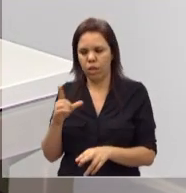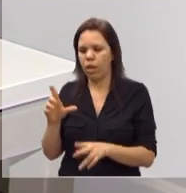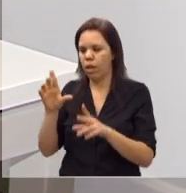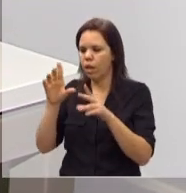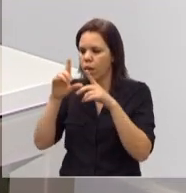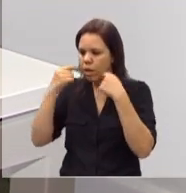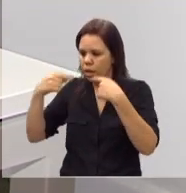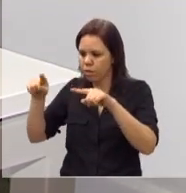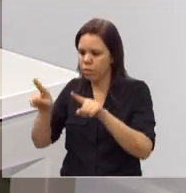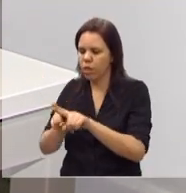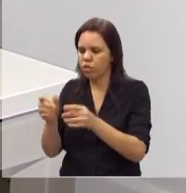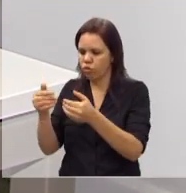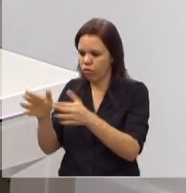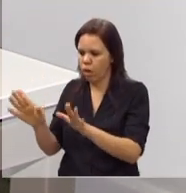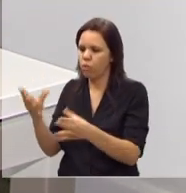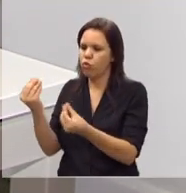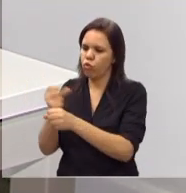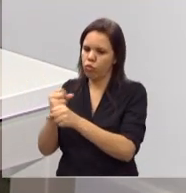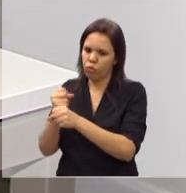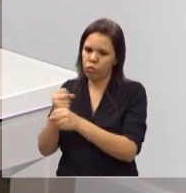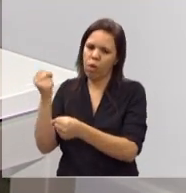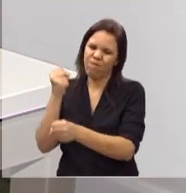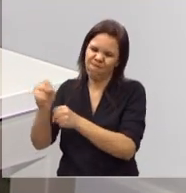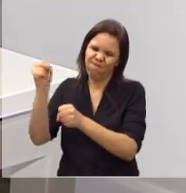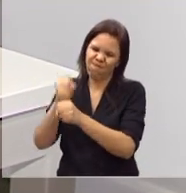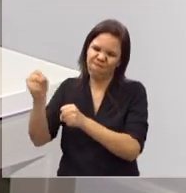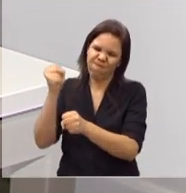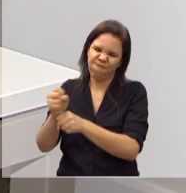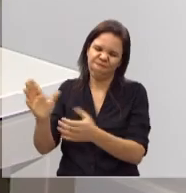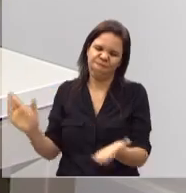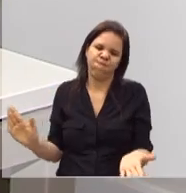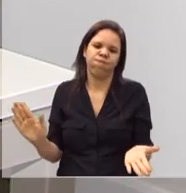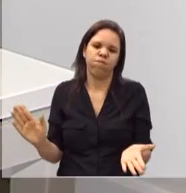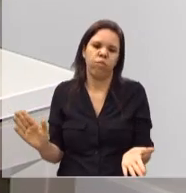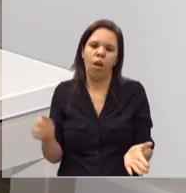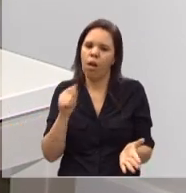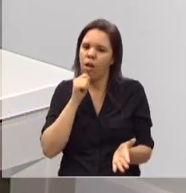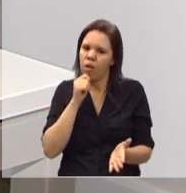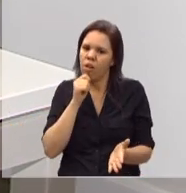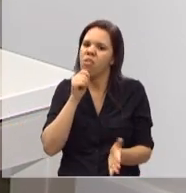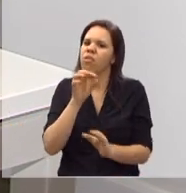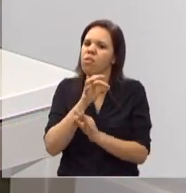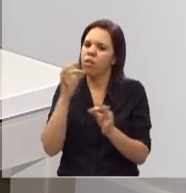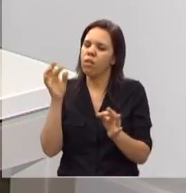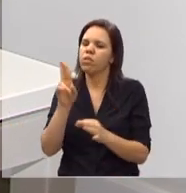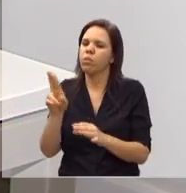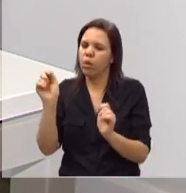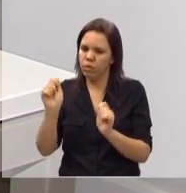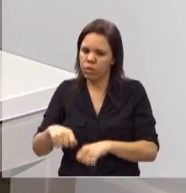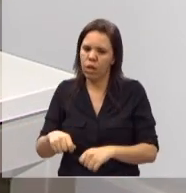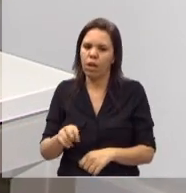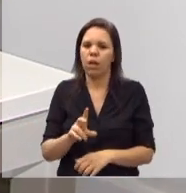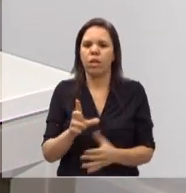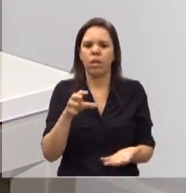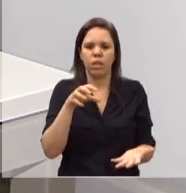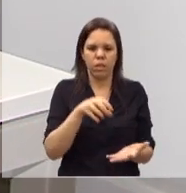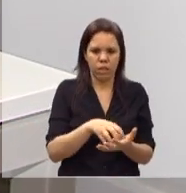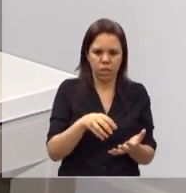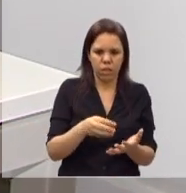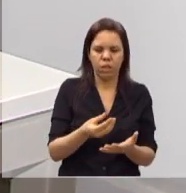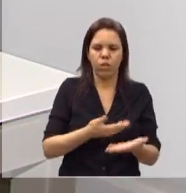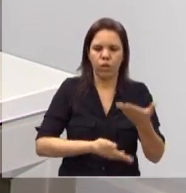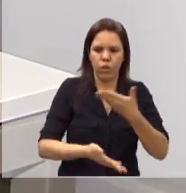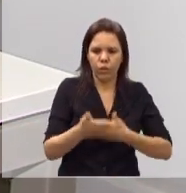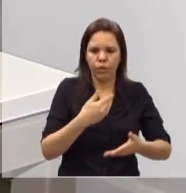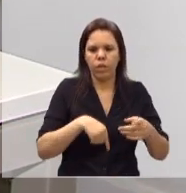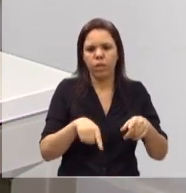liberado, depois de muitos anos, né, que ficou reformando, mas hoje está a nível assim, de primeiro mundo, ter o Centro de Convivência Cultural, a parte do